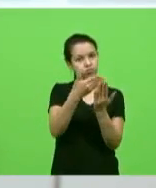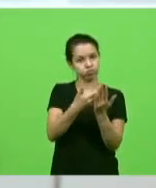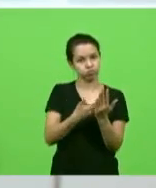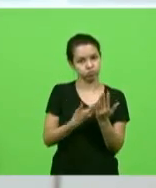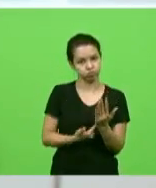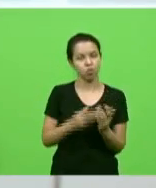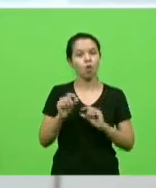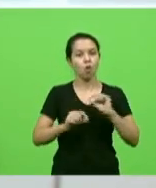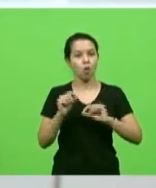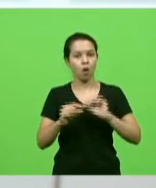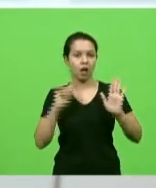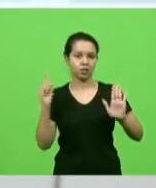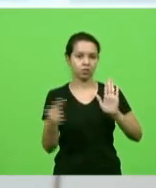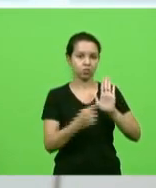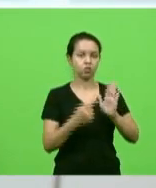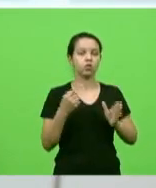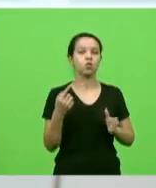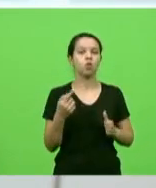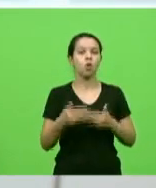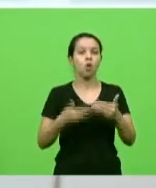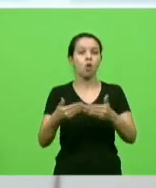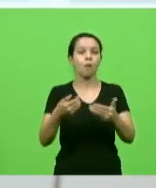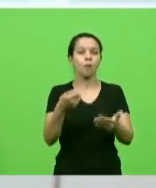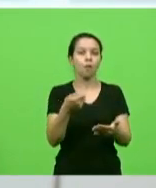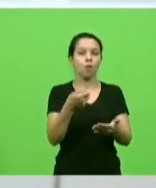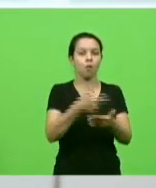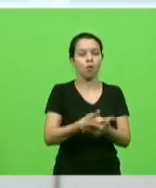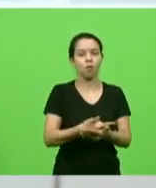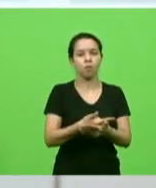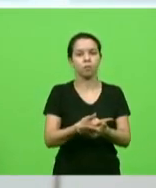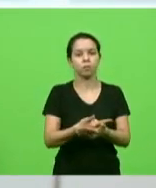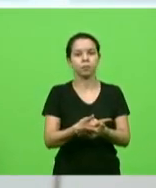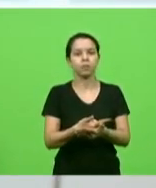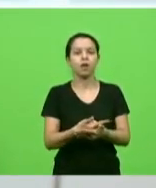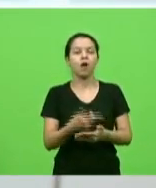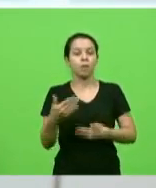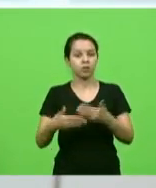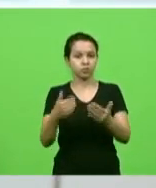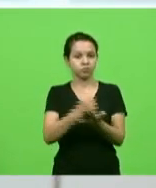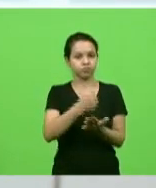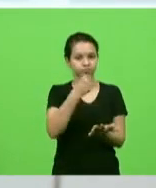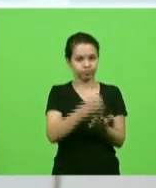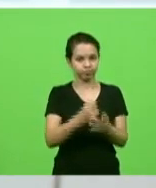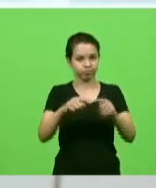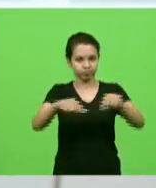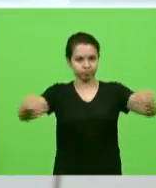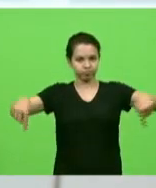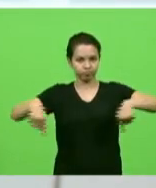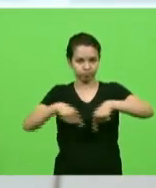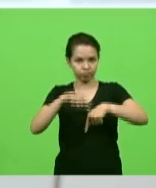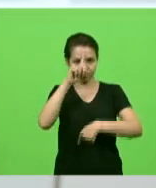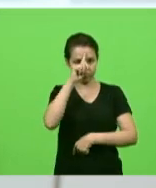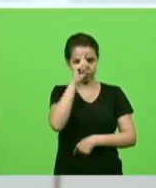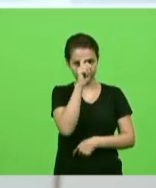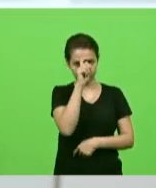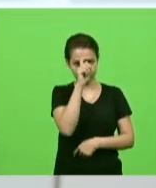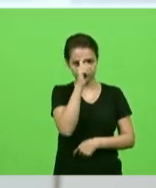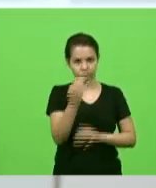quanto ao processo de contratação do hospital de campanha da seguinte forma e tem 223